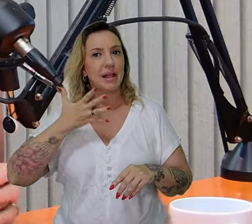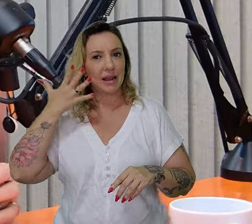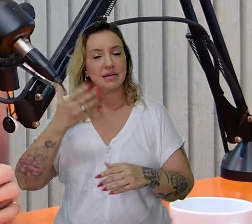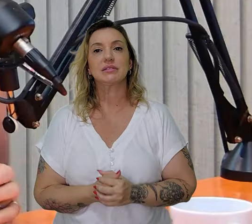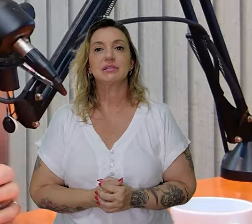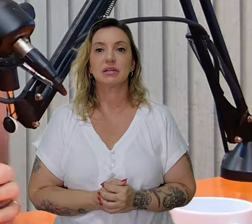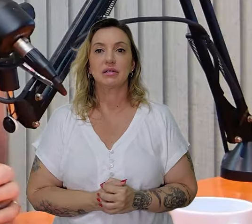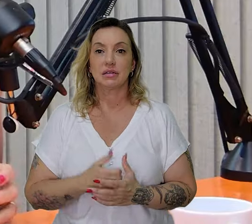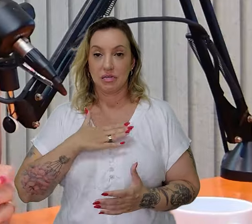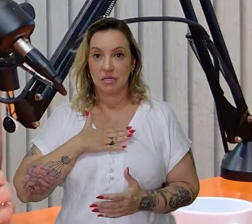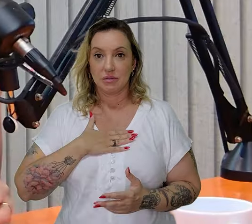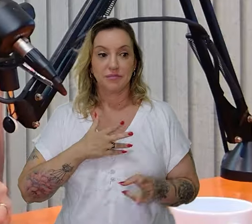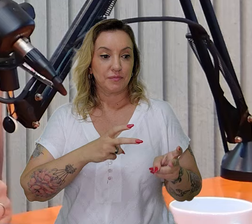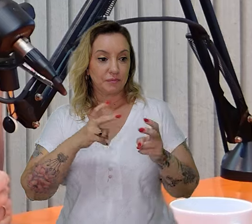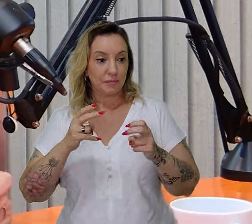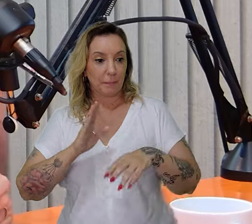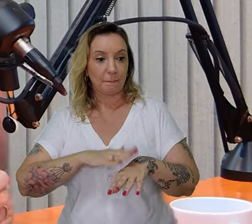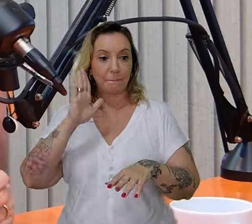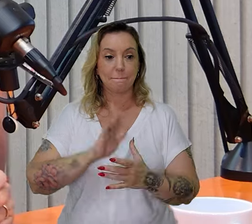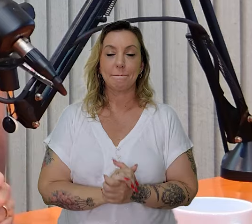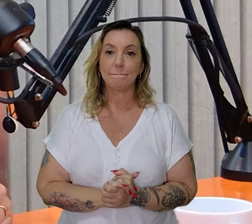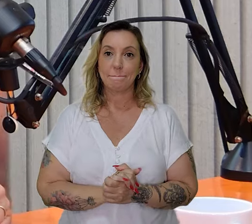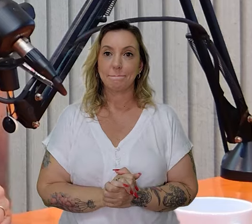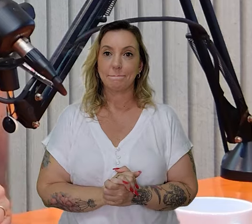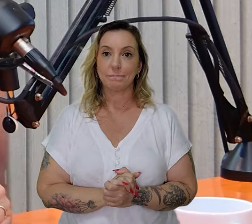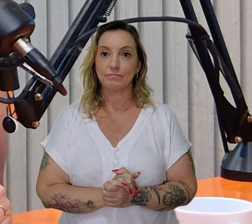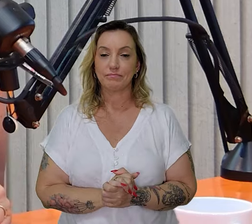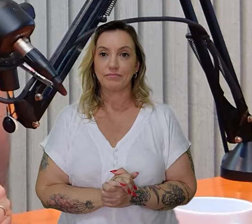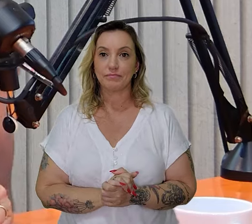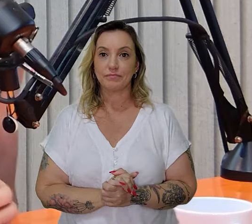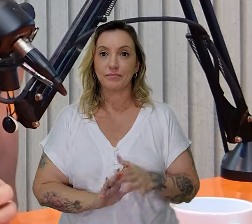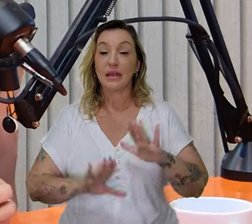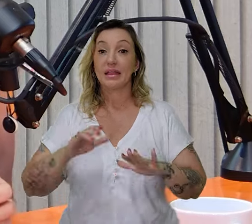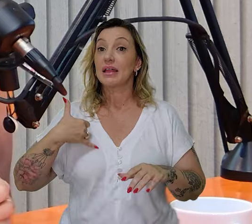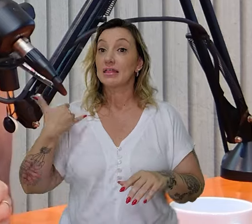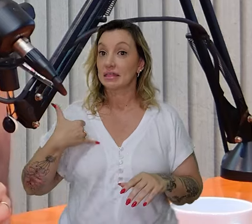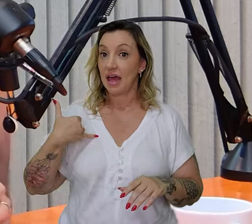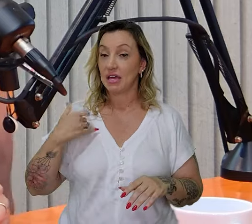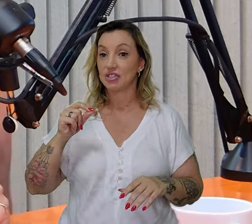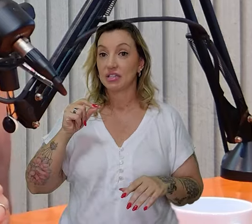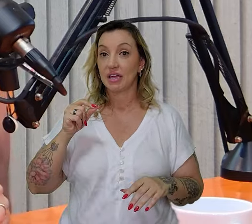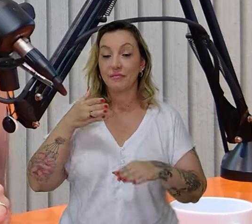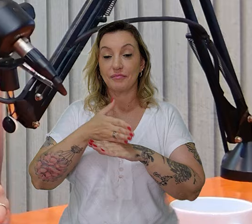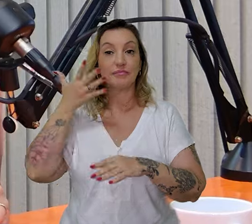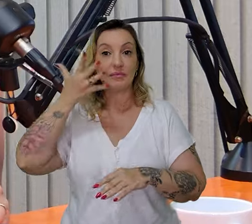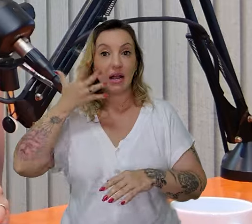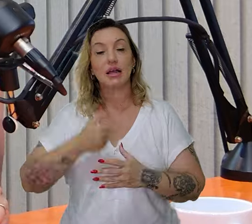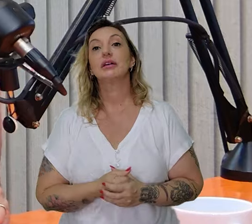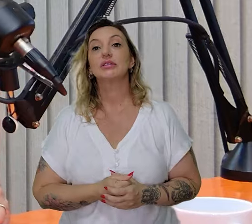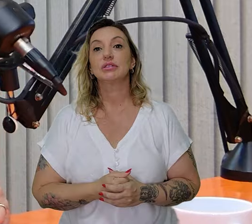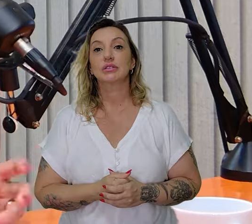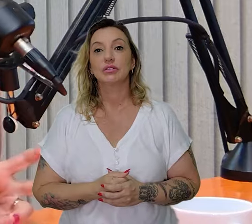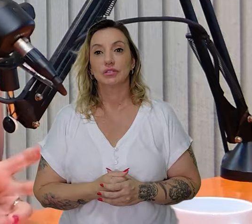né Eh e eu tenho visto cada vez mais dependendo da faixa etária de quem tá na minha palestra se eu tenho eu